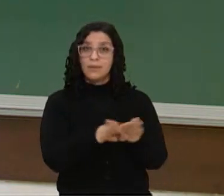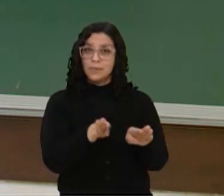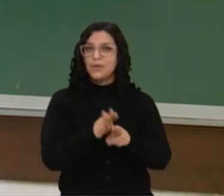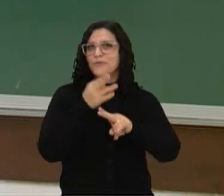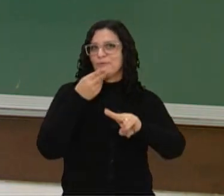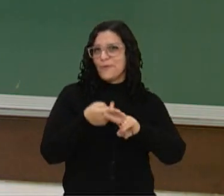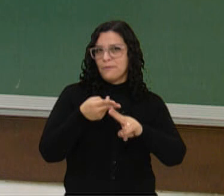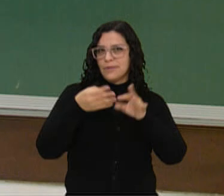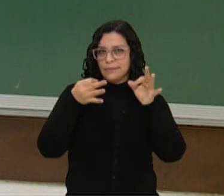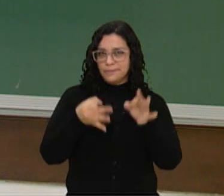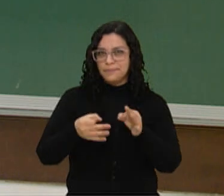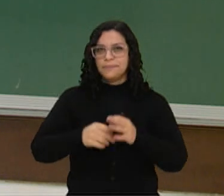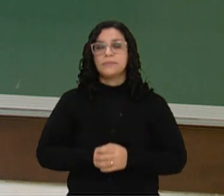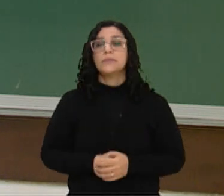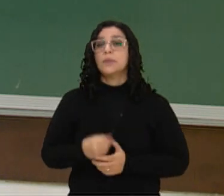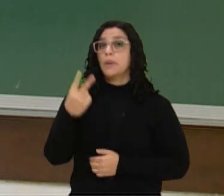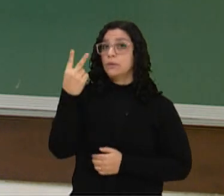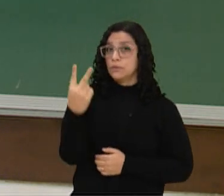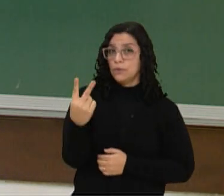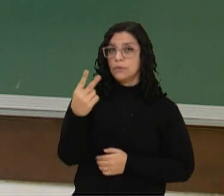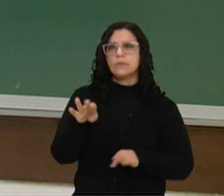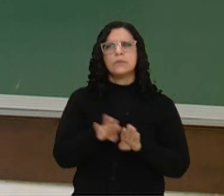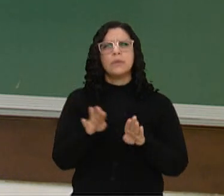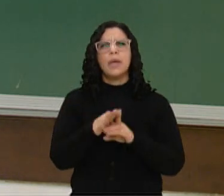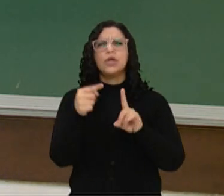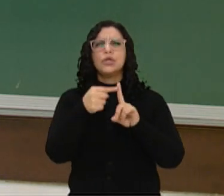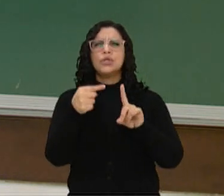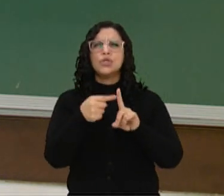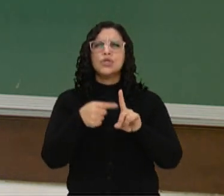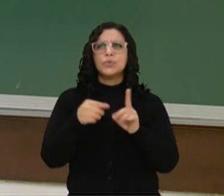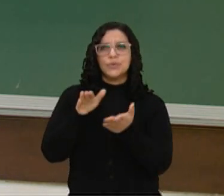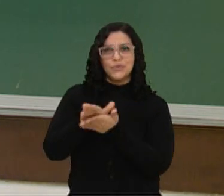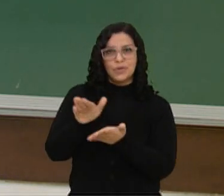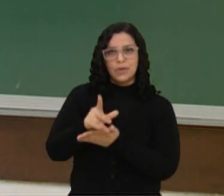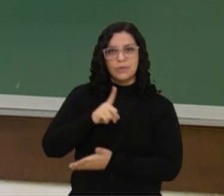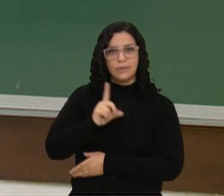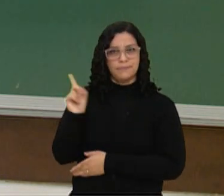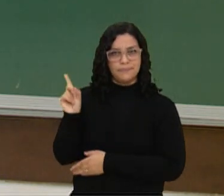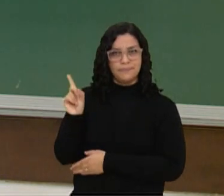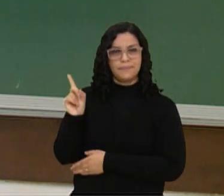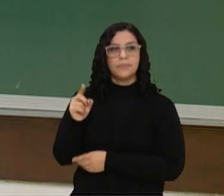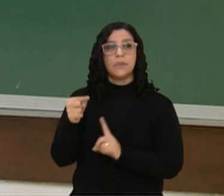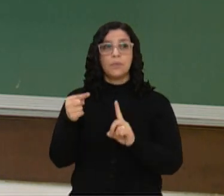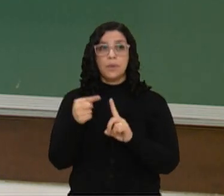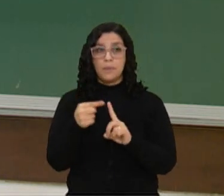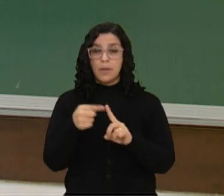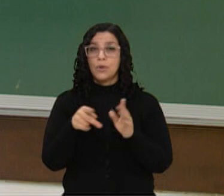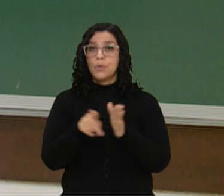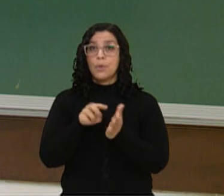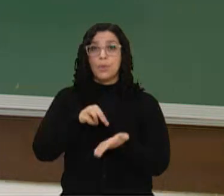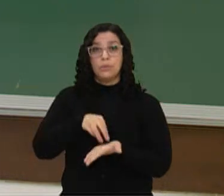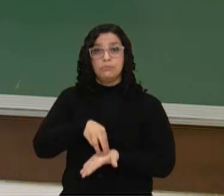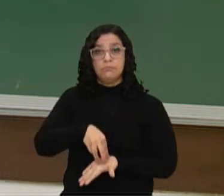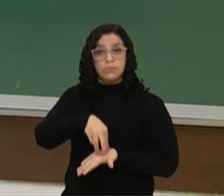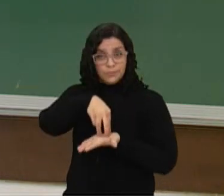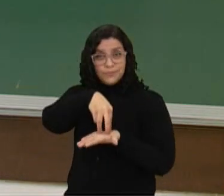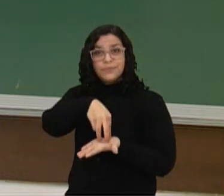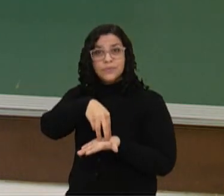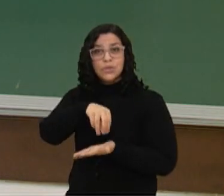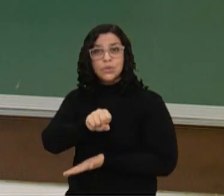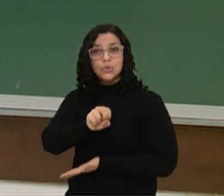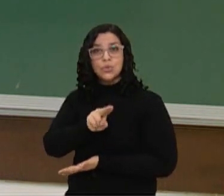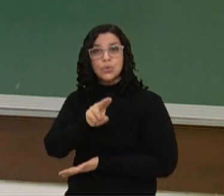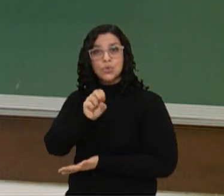enfim, certo? E número 2, exemplos ali de tipos de consumo. Então nós vamos ter um exemplo ali que é o sustentável,